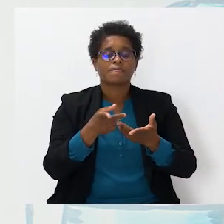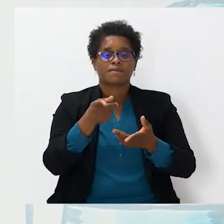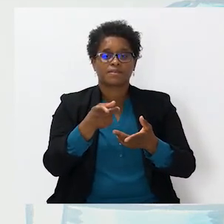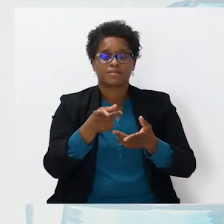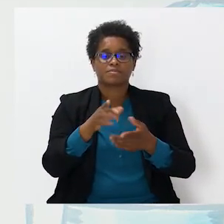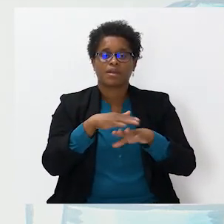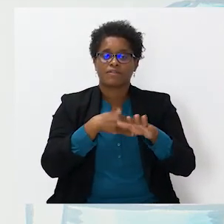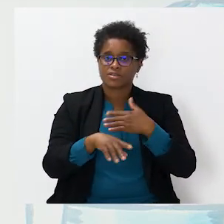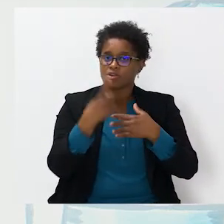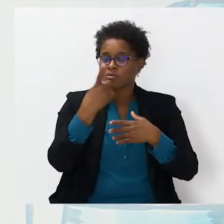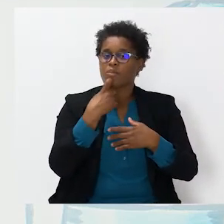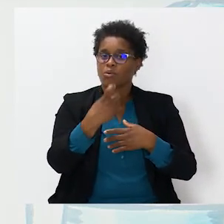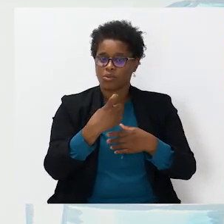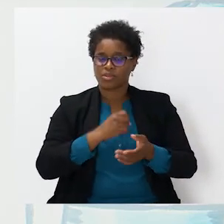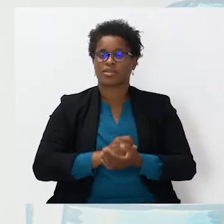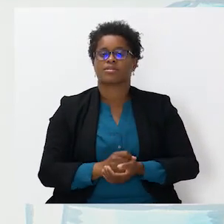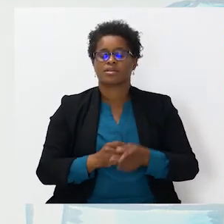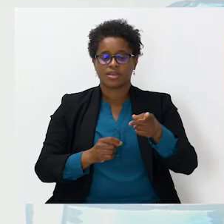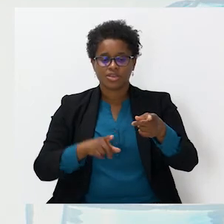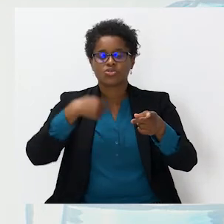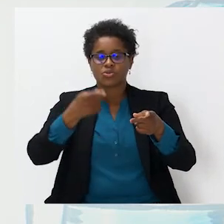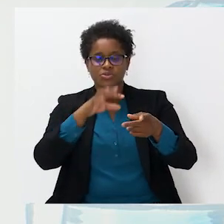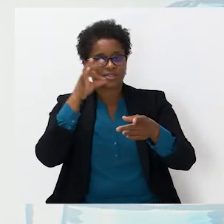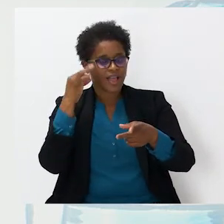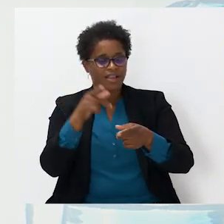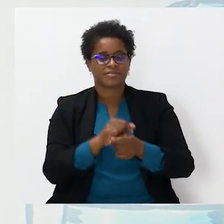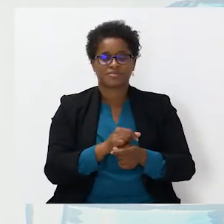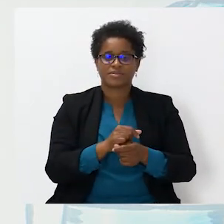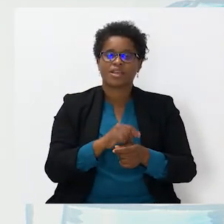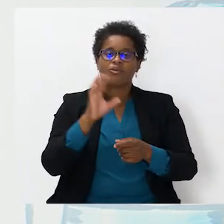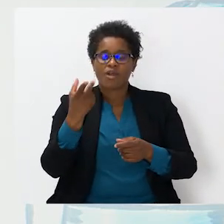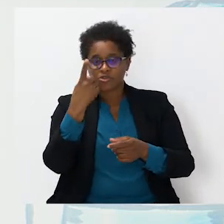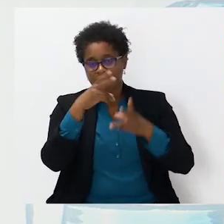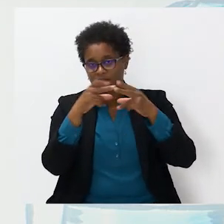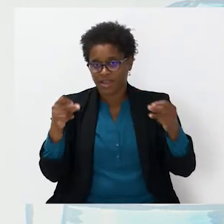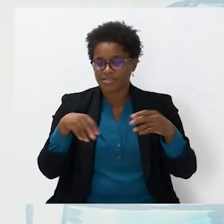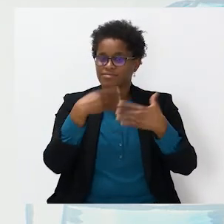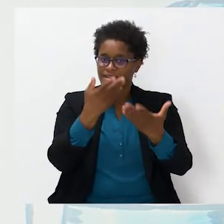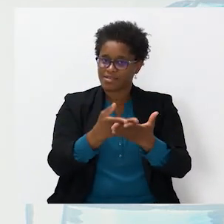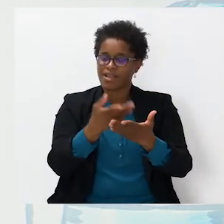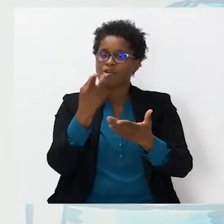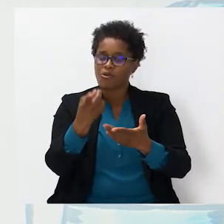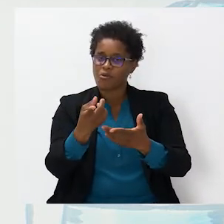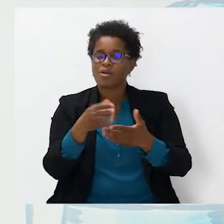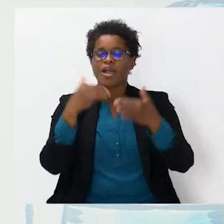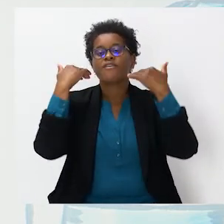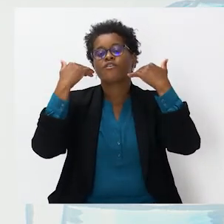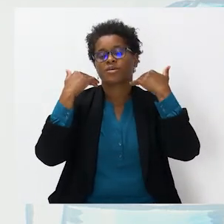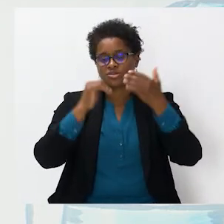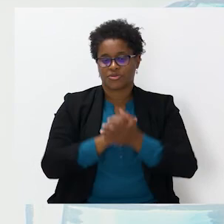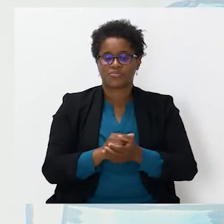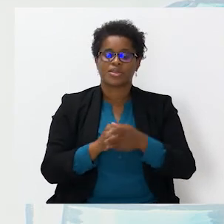dissemos, para fazer uma pergunta. Este outro sinal, quando uma frase nos dá uma